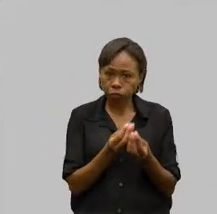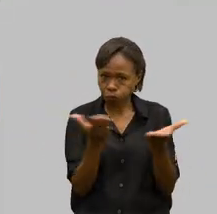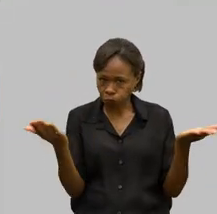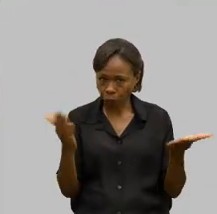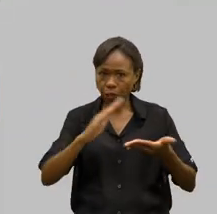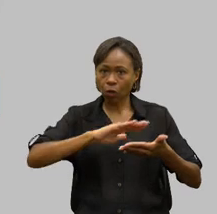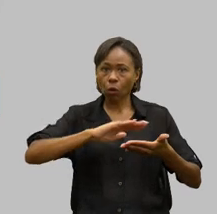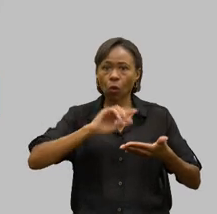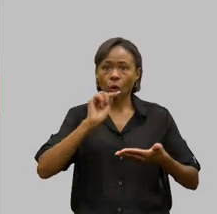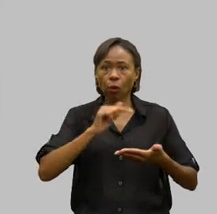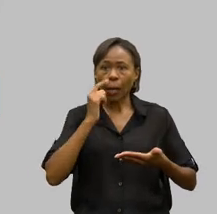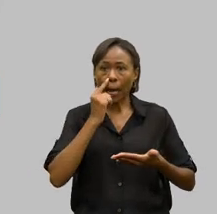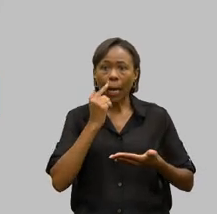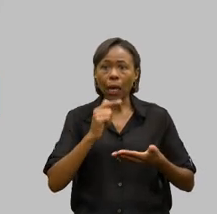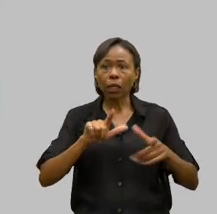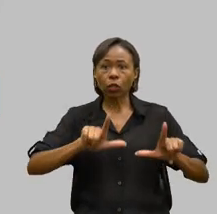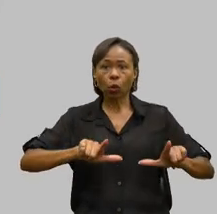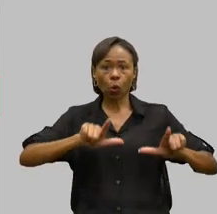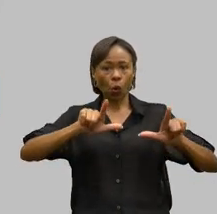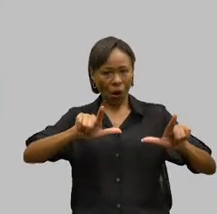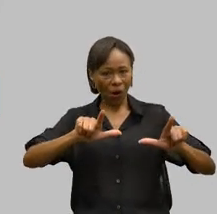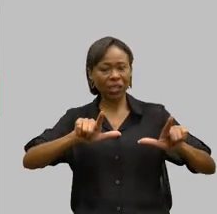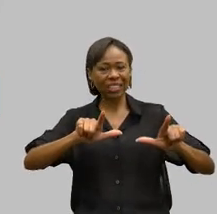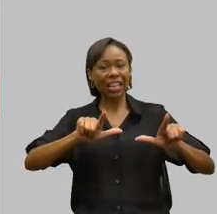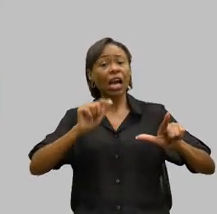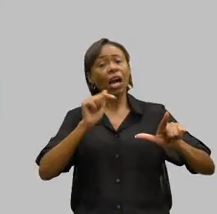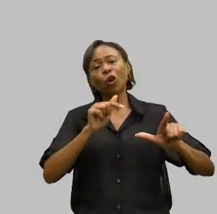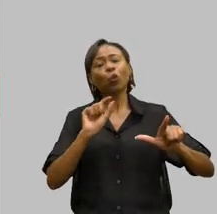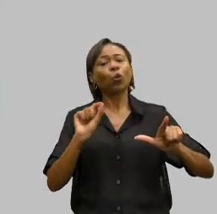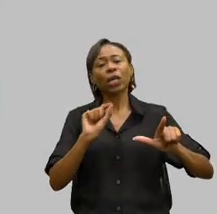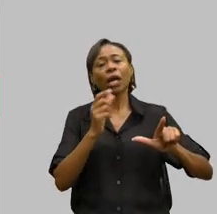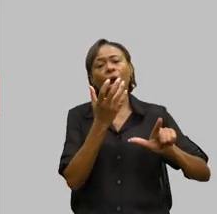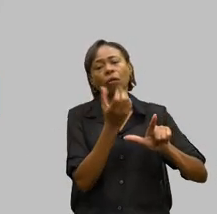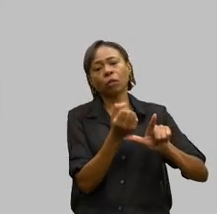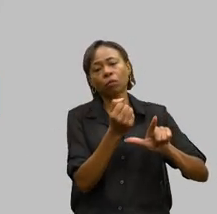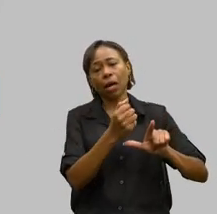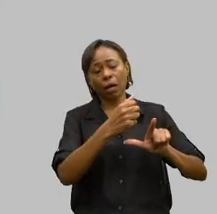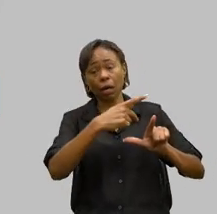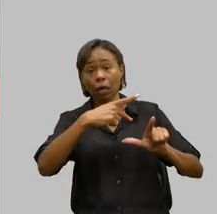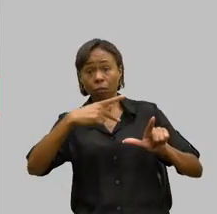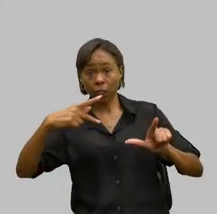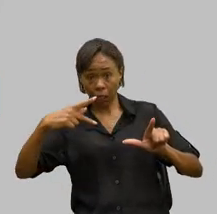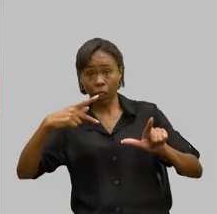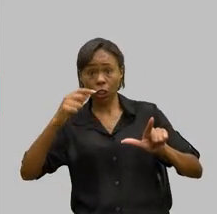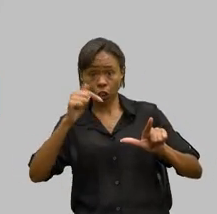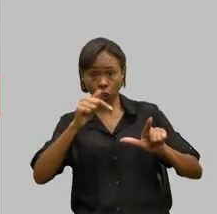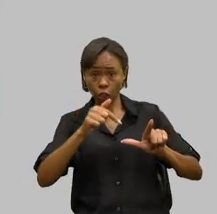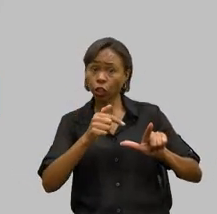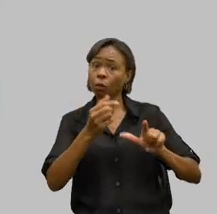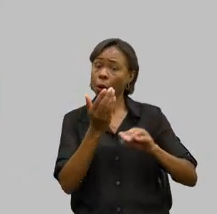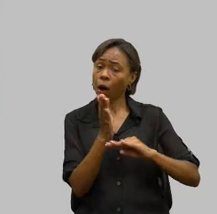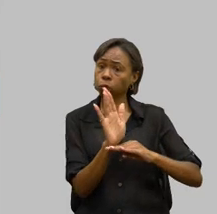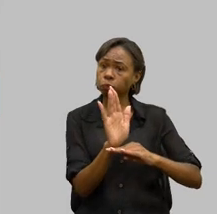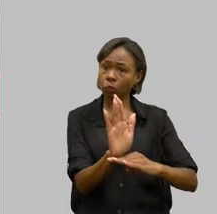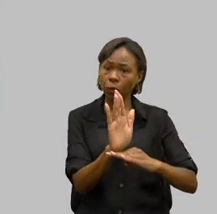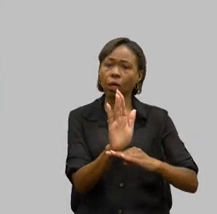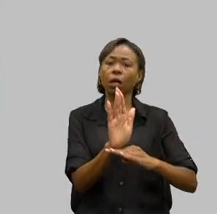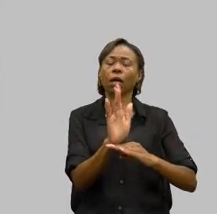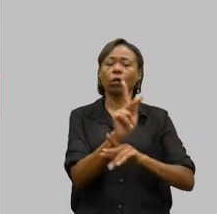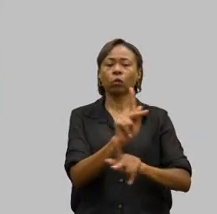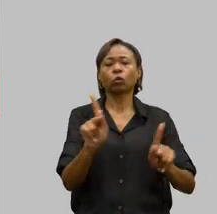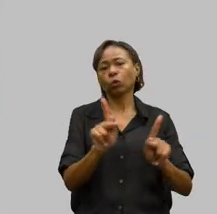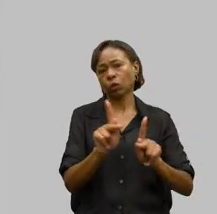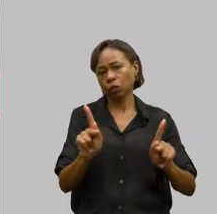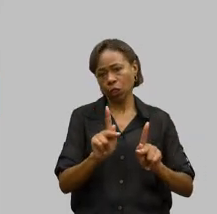os cronebooks, permitir que aplicativos que são utilizados nessa ferramenta possam facilitar a vida do professor